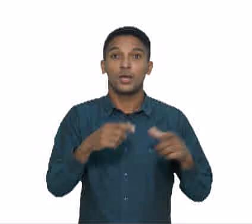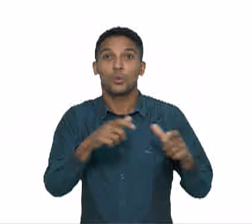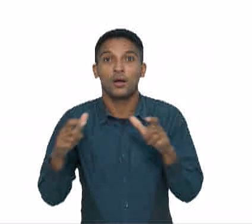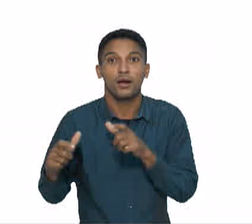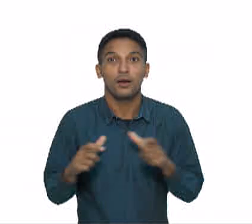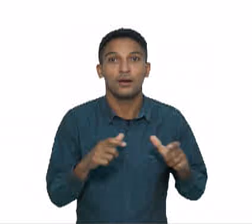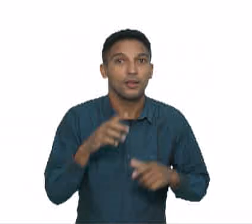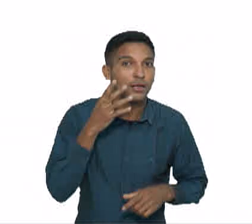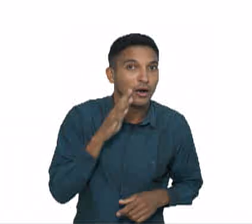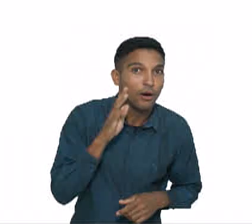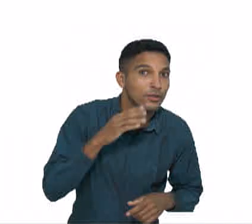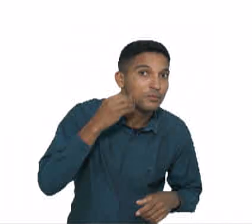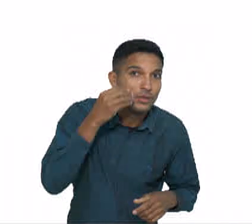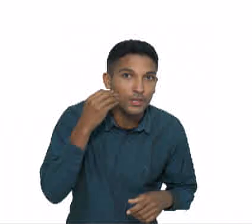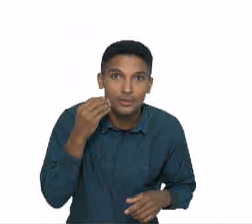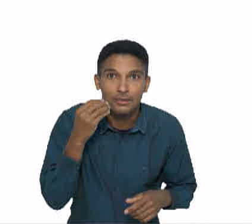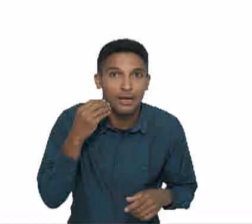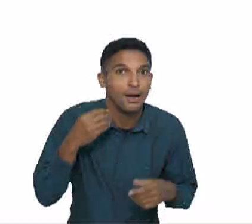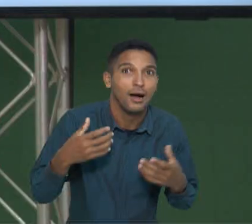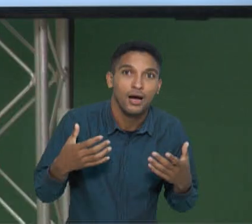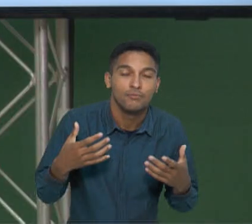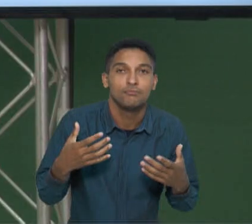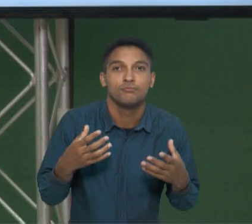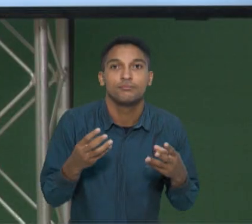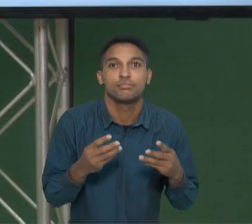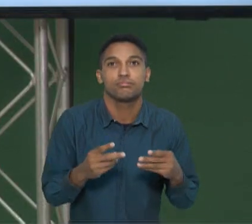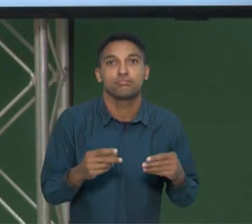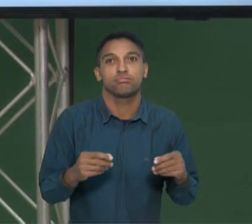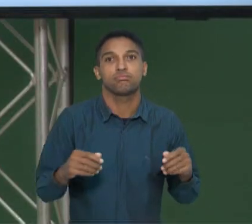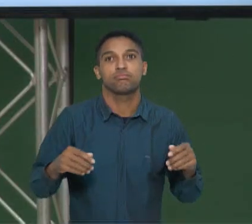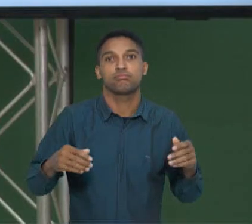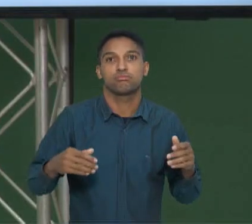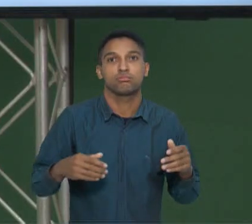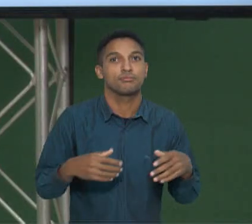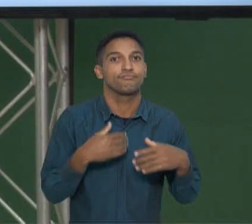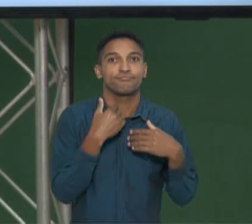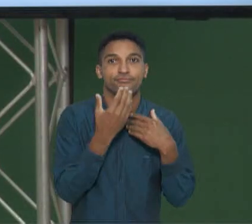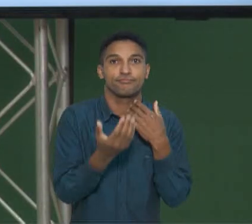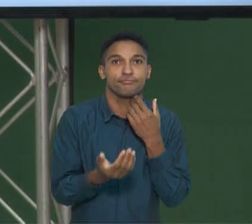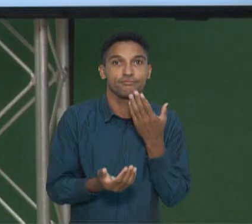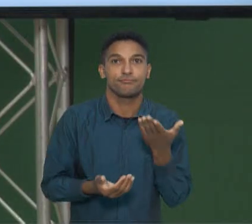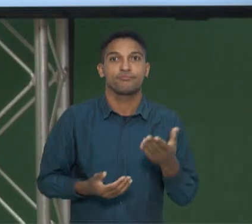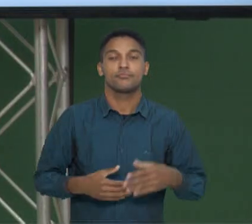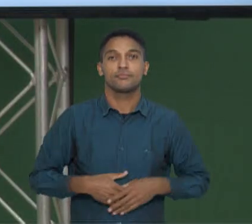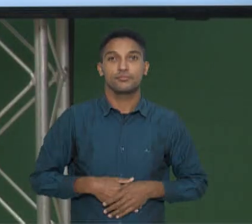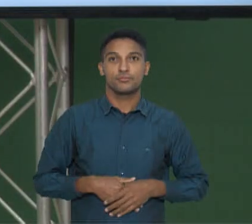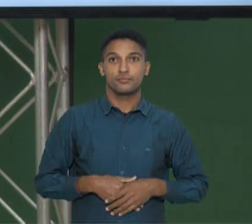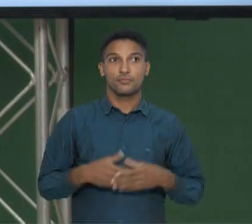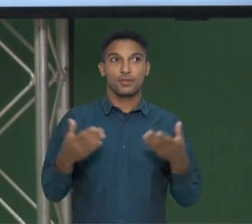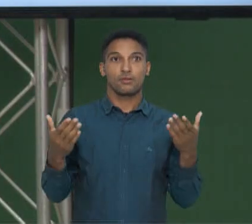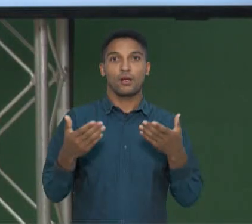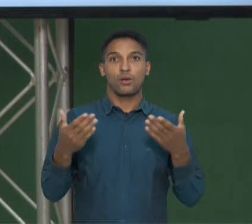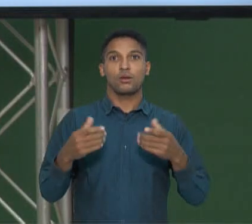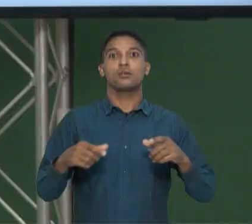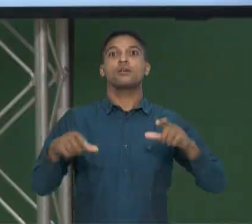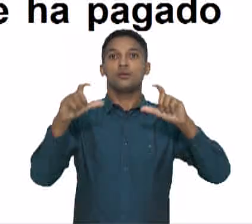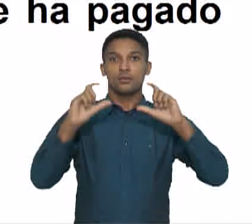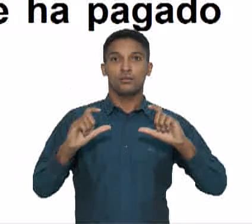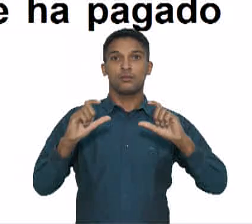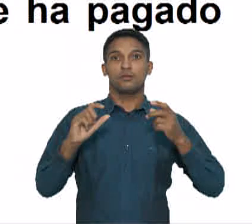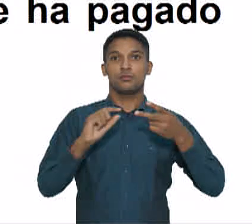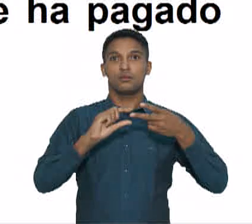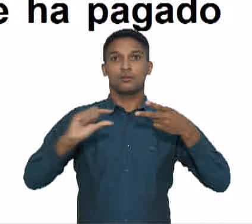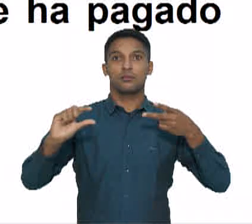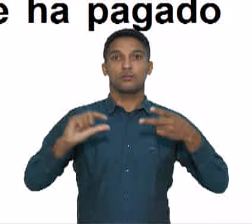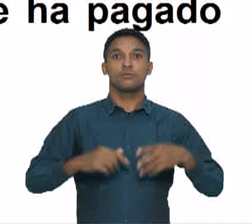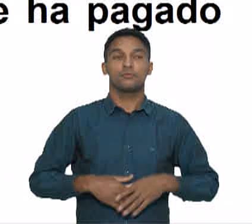todas as experiências que oferece aquele destino. Beleza? Vamos para o segundo fragmento, então, segundo parágrafo. 9